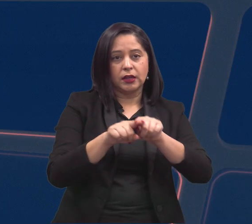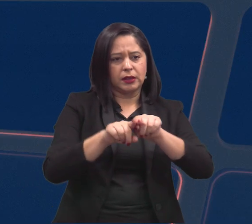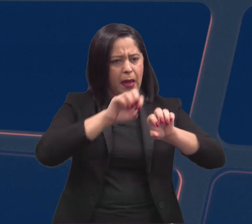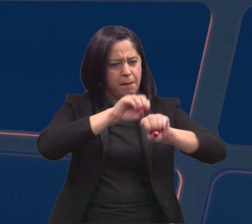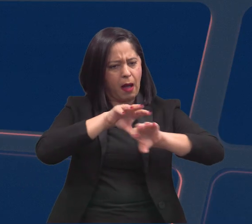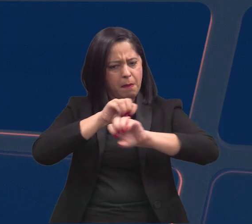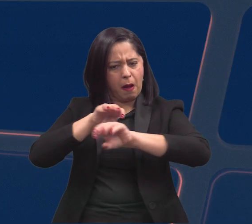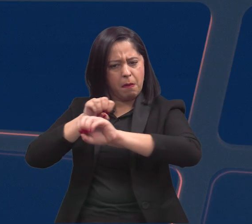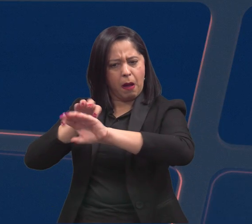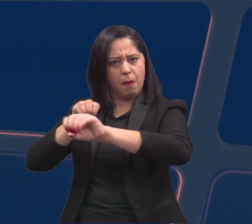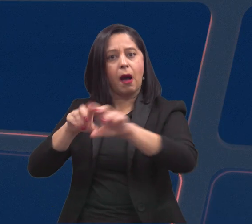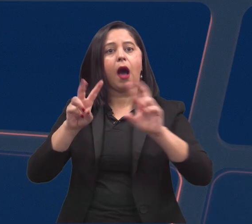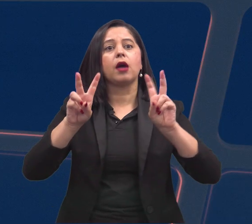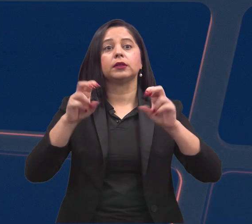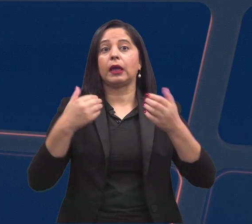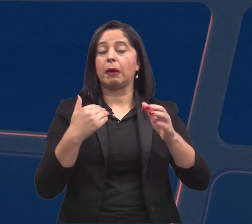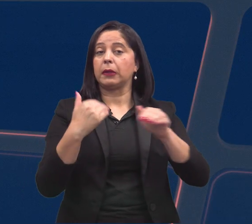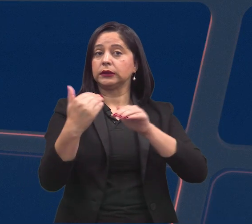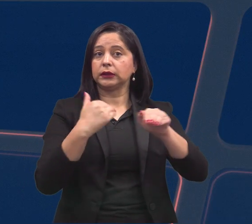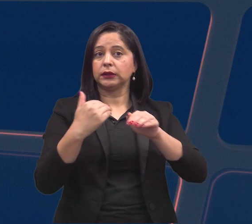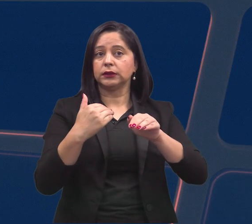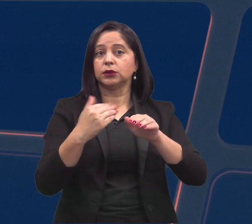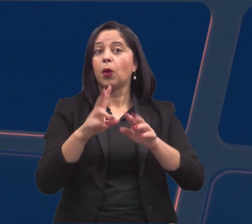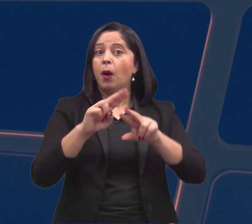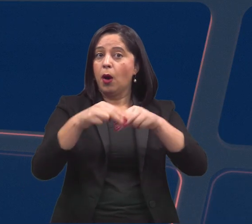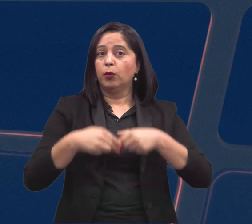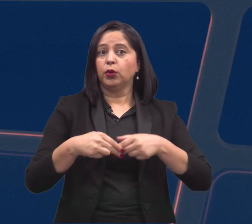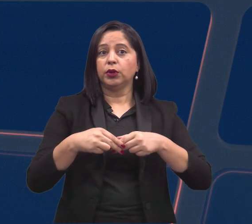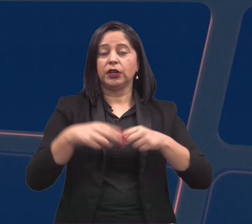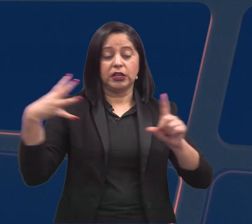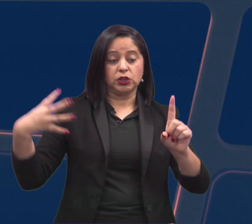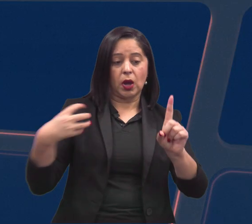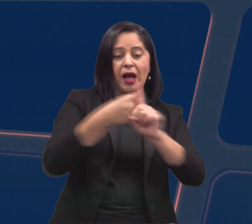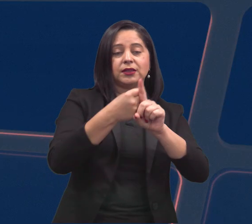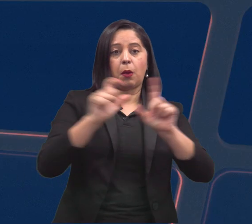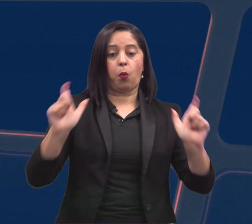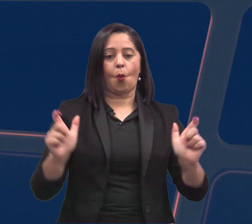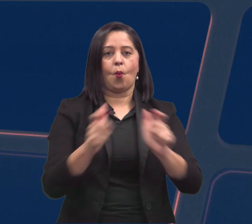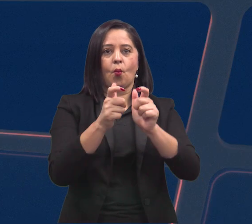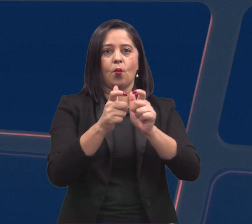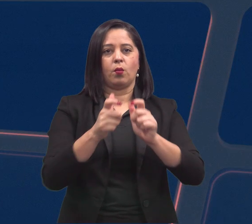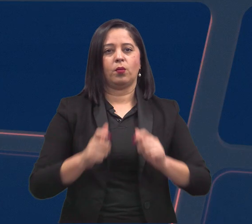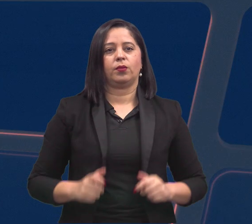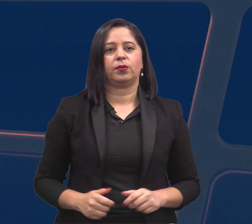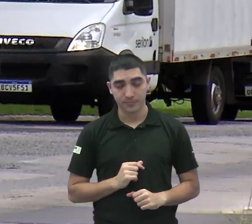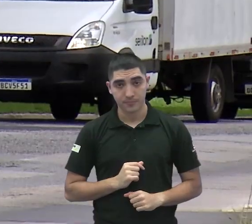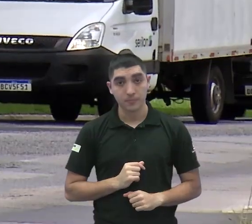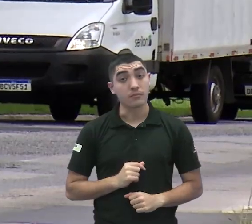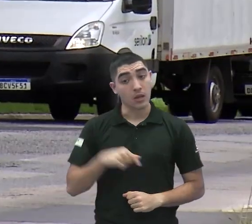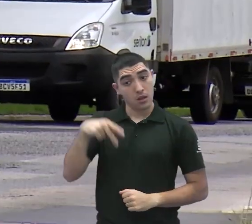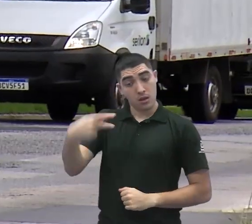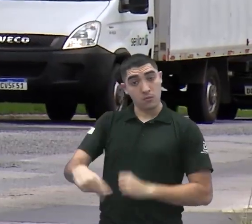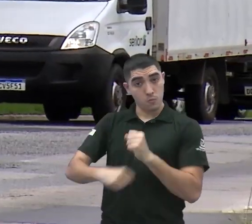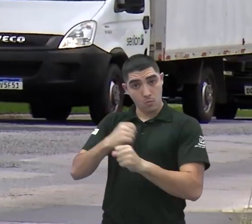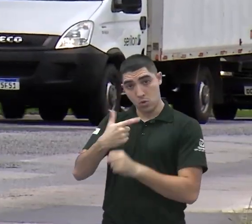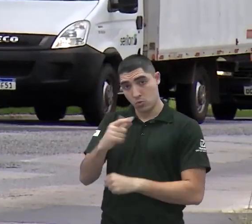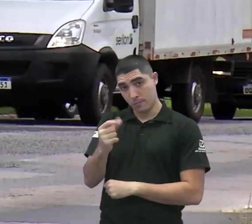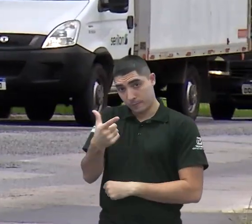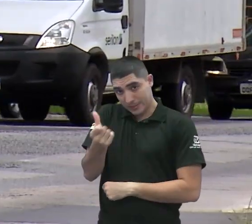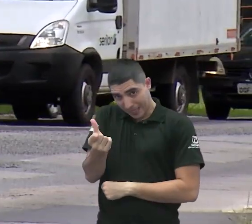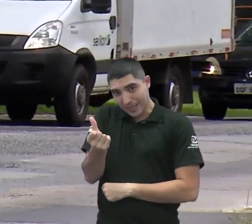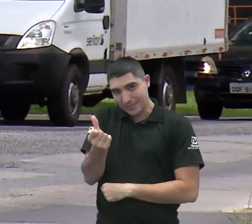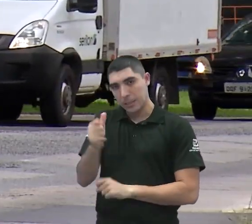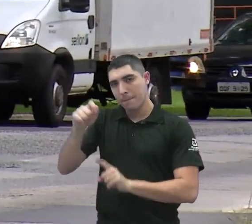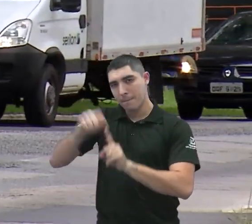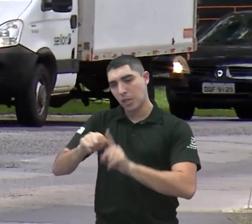ações educativas no trânsito estão entre os principais motivos da queda de acidentes fatais. São José fechou o